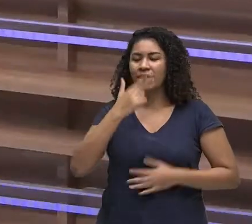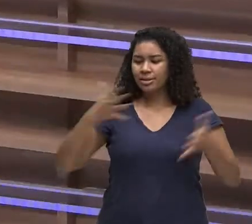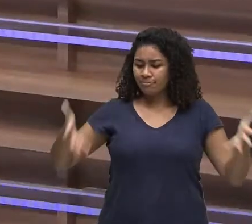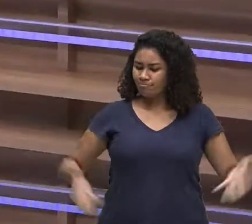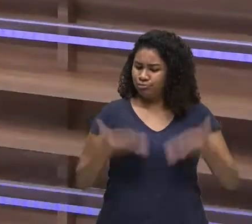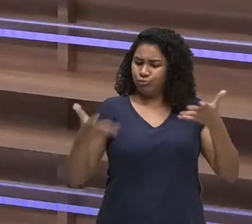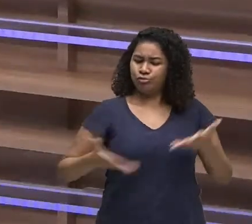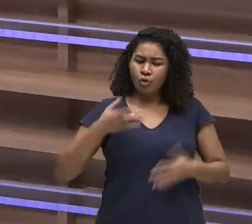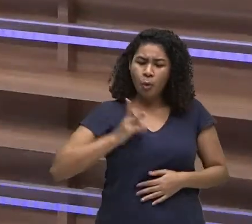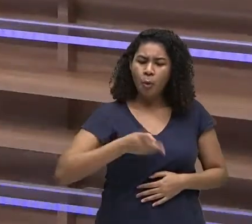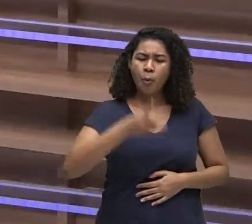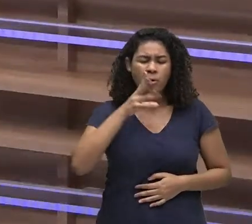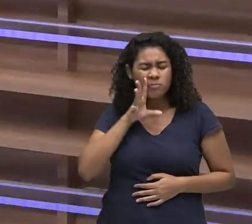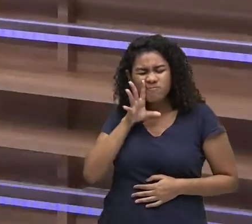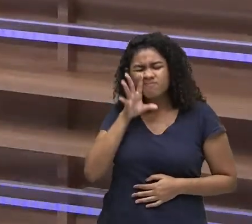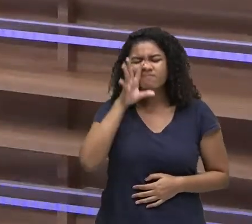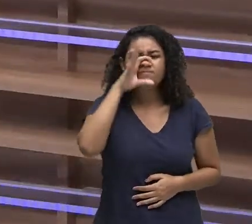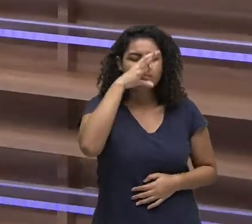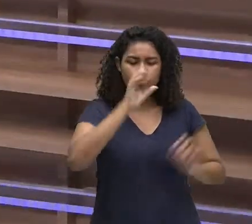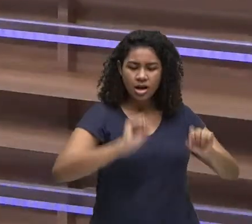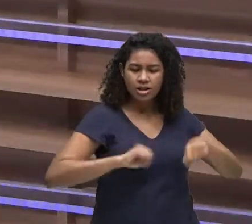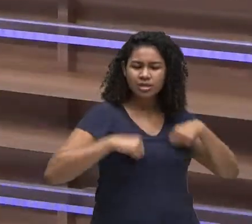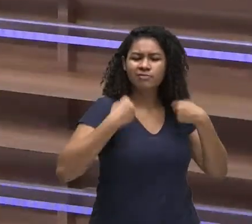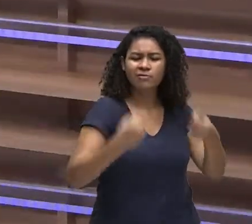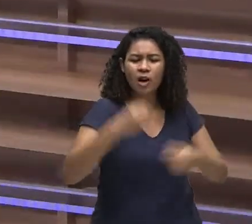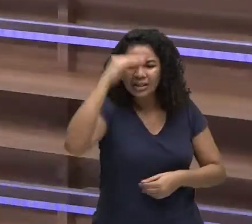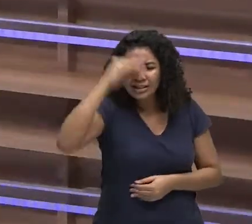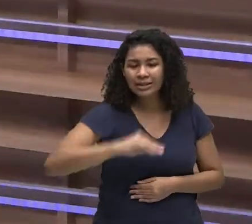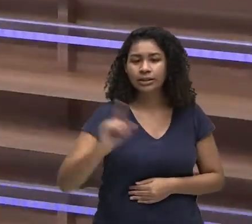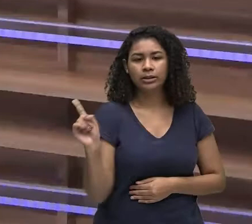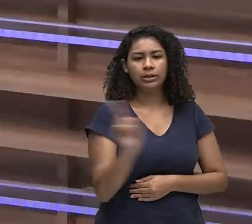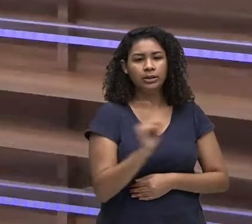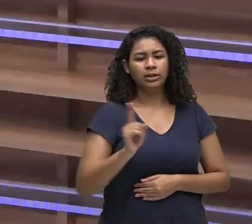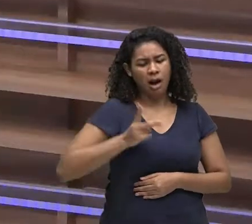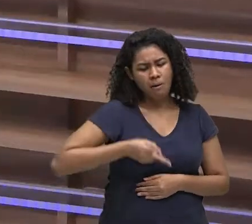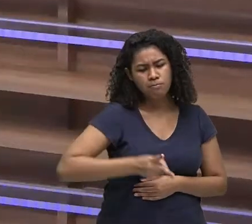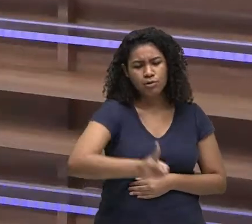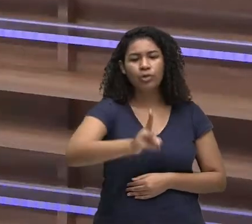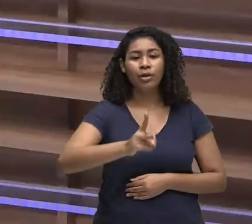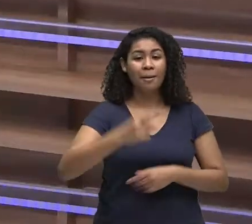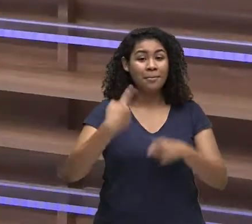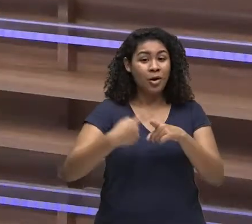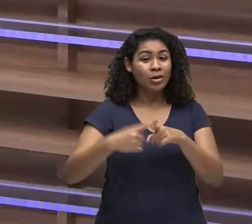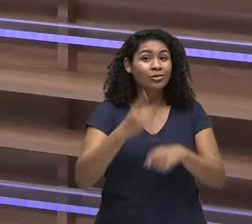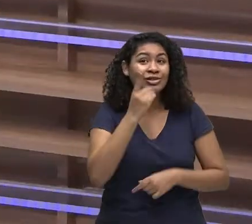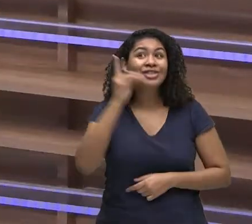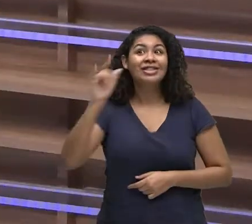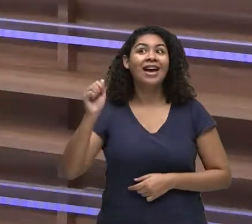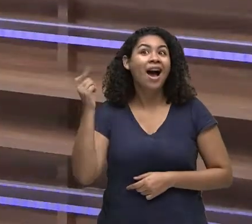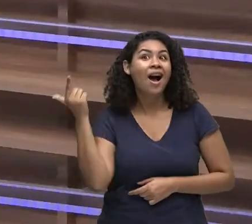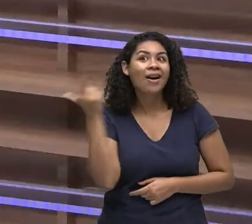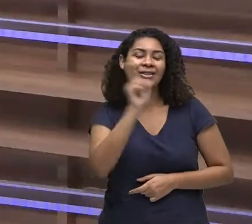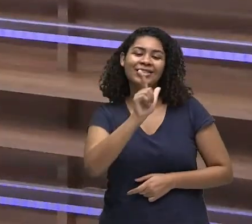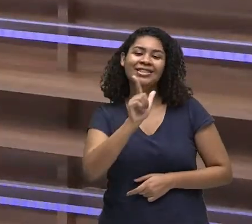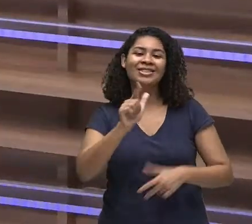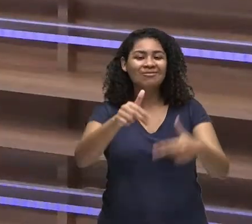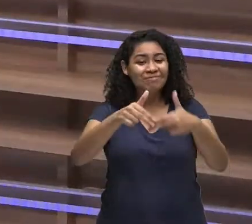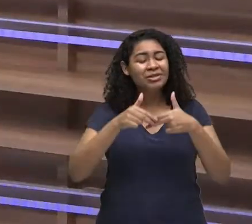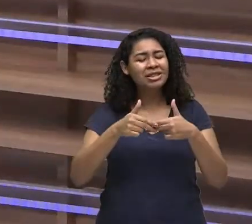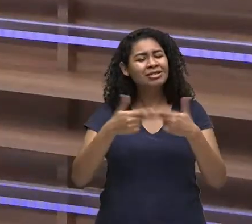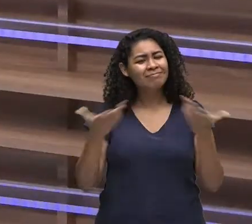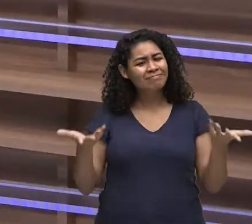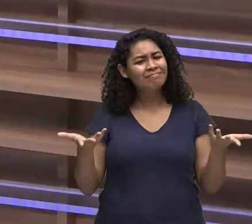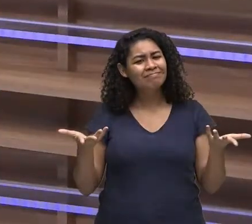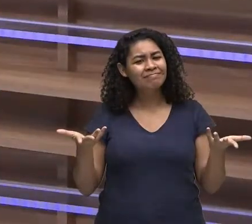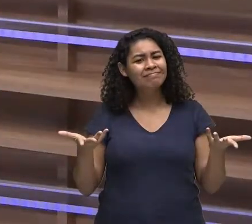para continuar treinando, para não desistir, para que em algum momento ele vai chegar lá. E fica